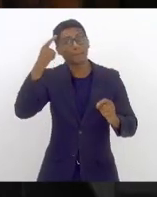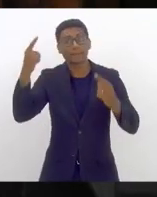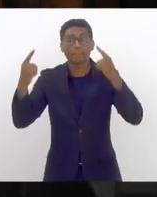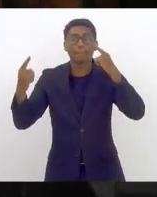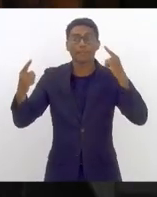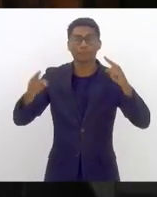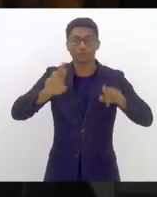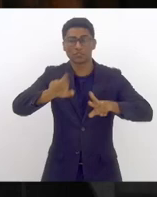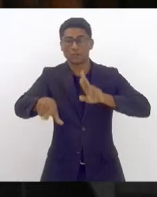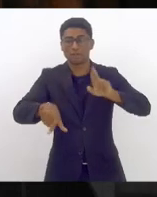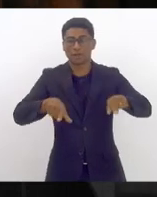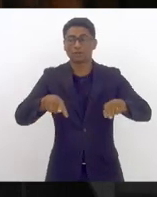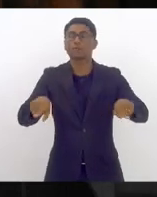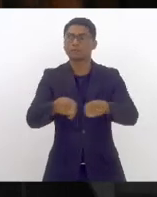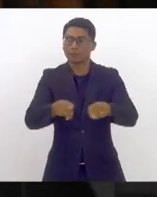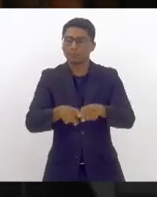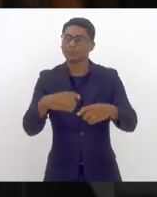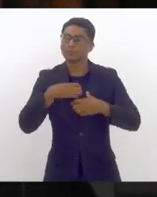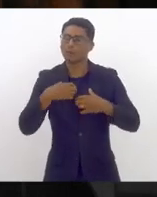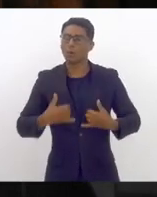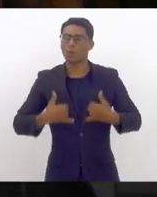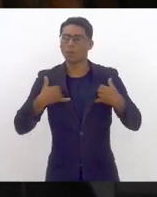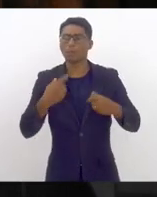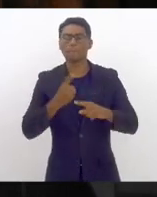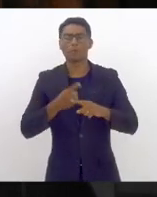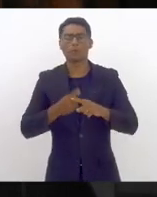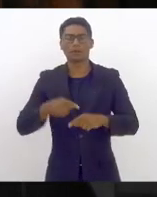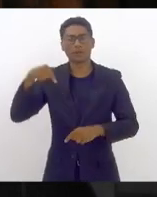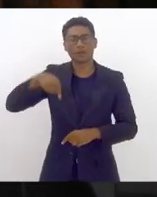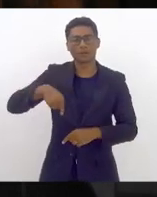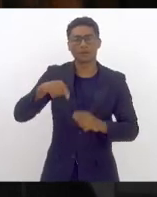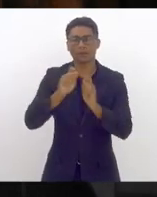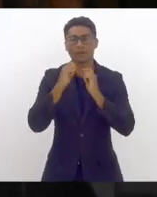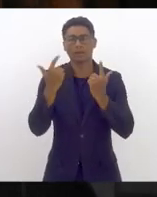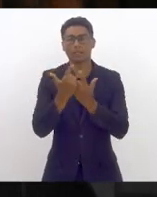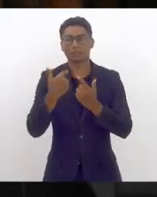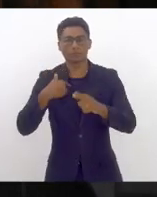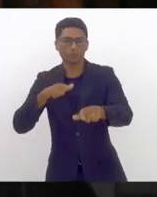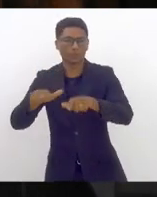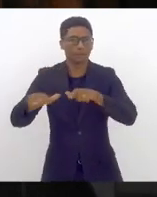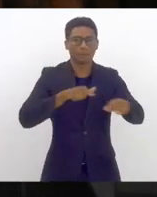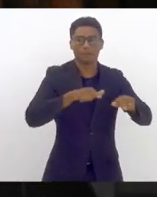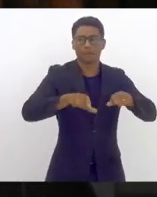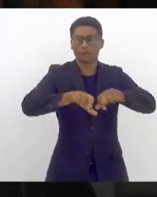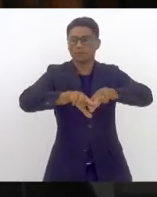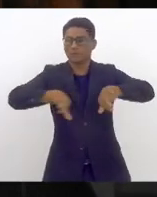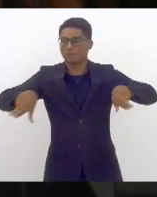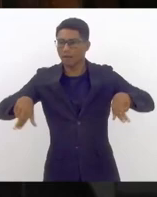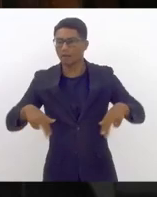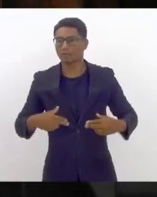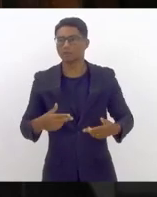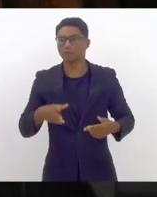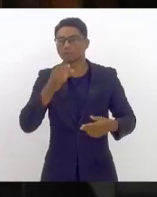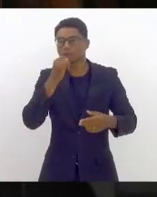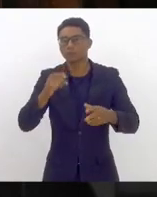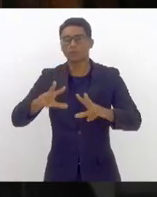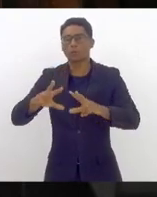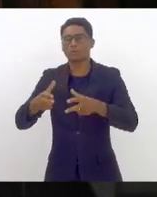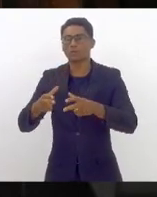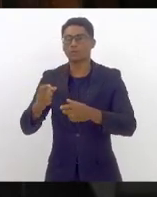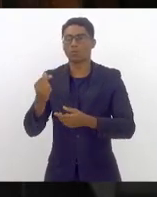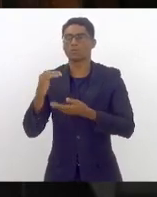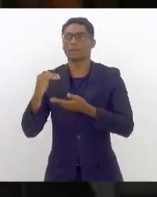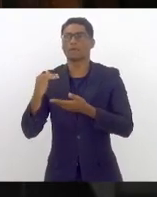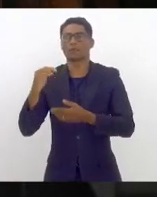também muito de ser um dos deputados mais produtivos dessa casa e atuar em diferentes áreas, como a presidência da Comissão de Orçamento, como